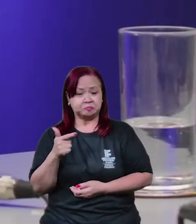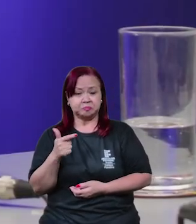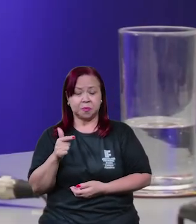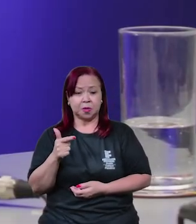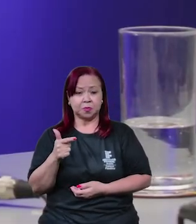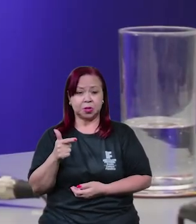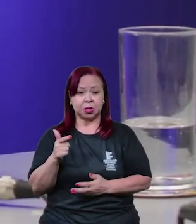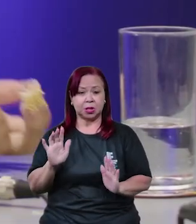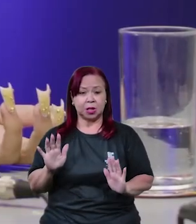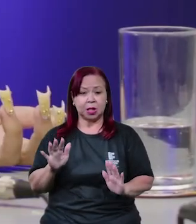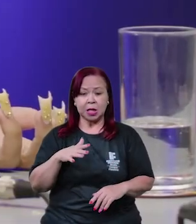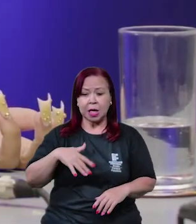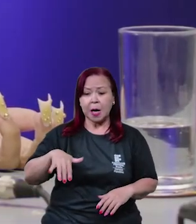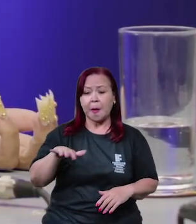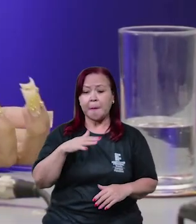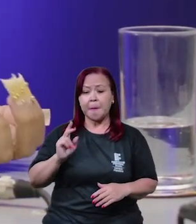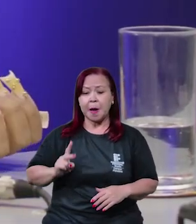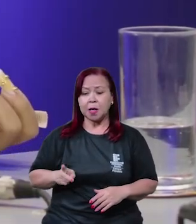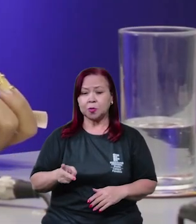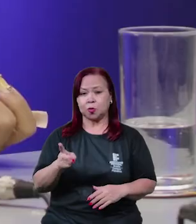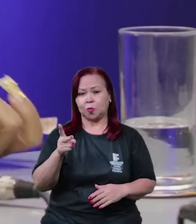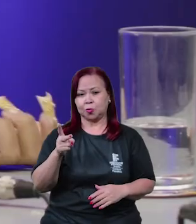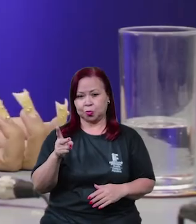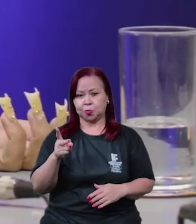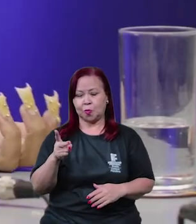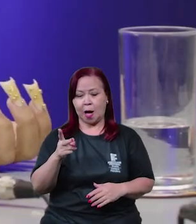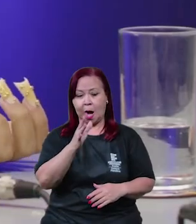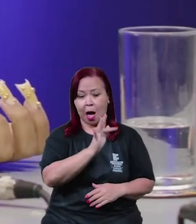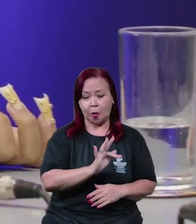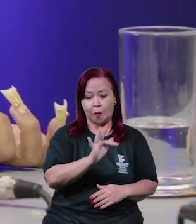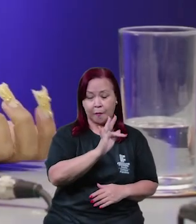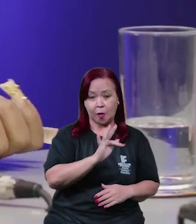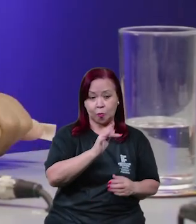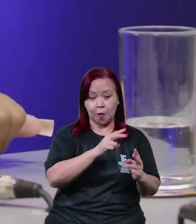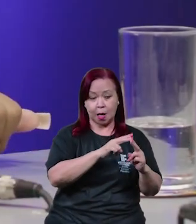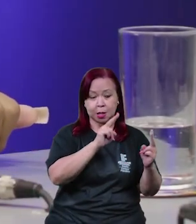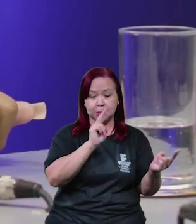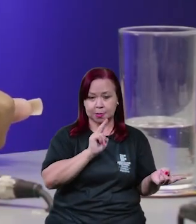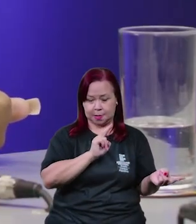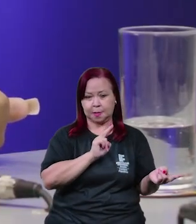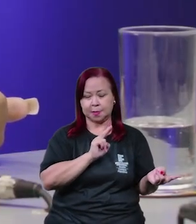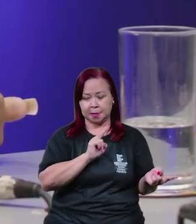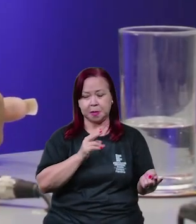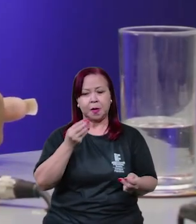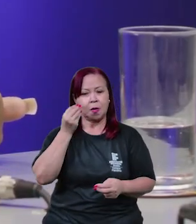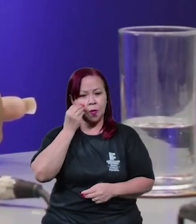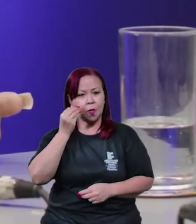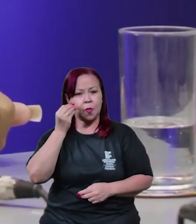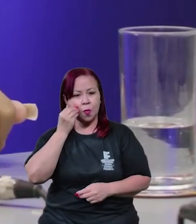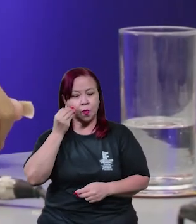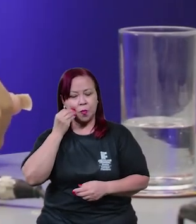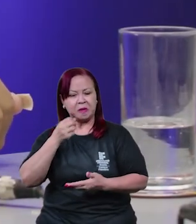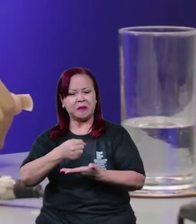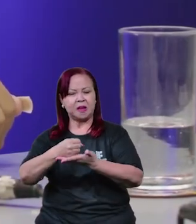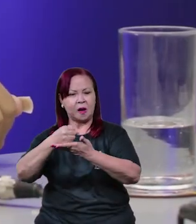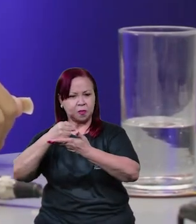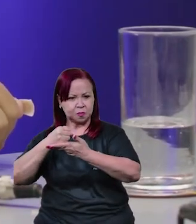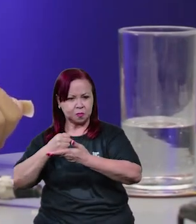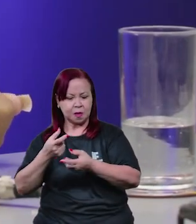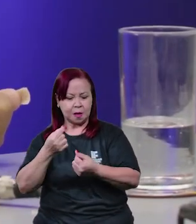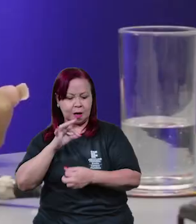tinha meios de seguir com a faculdade à distância, então tentei